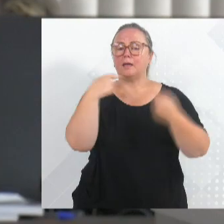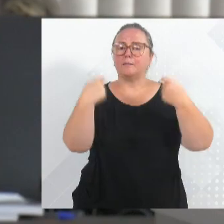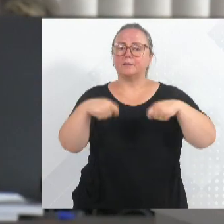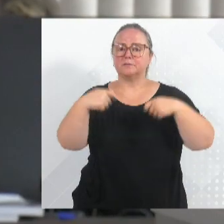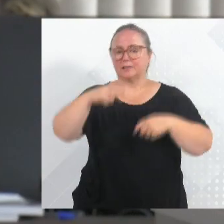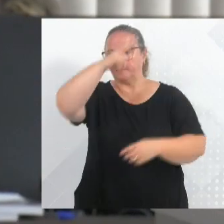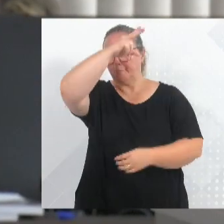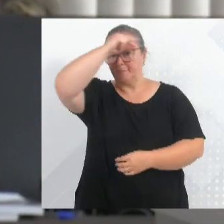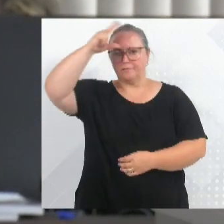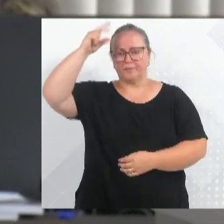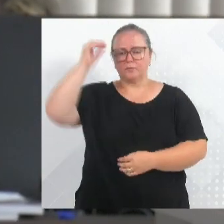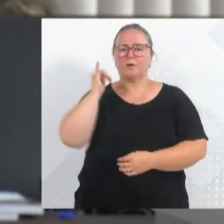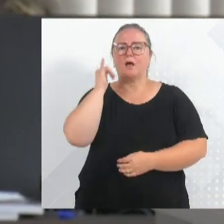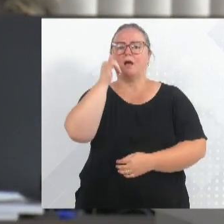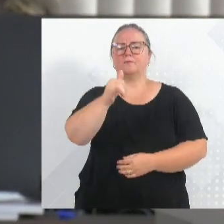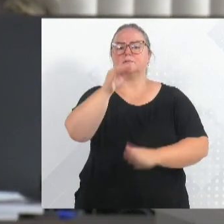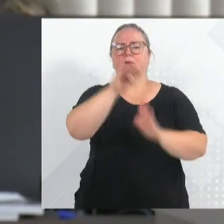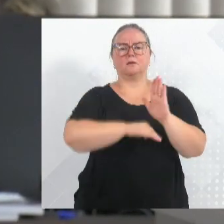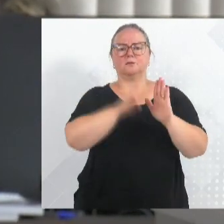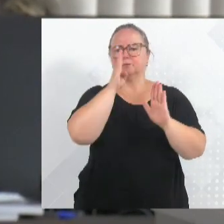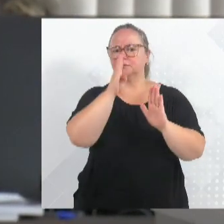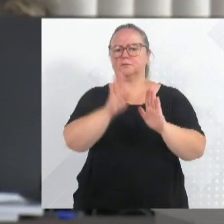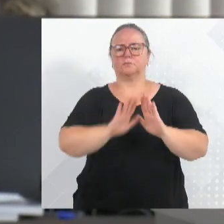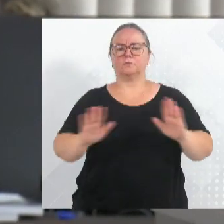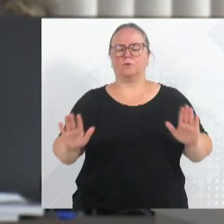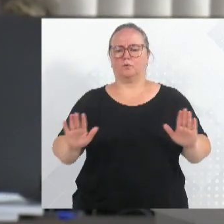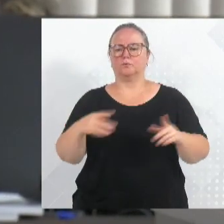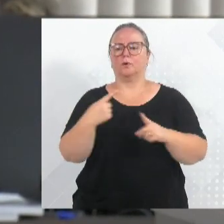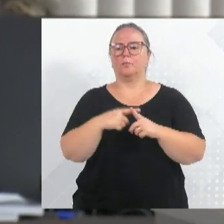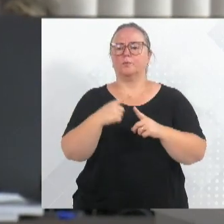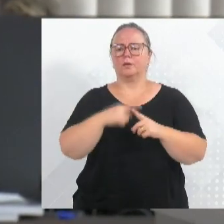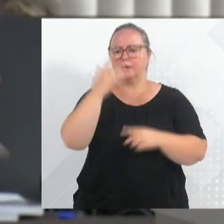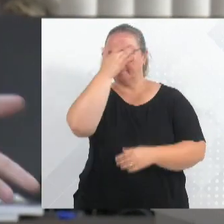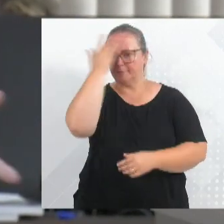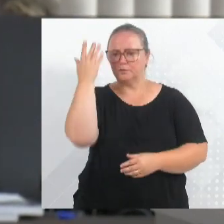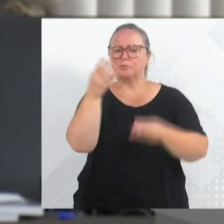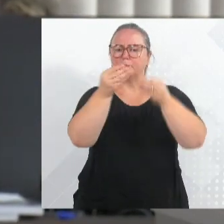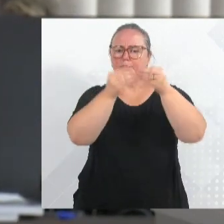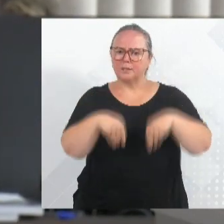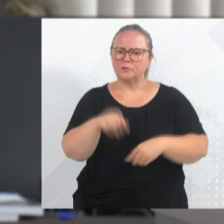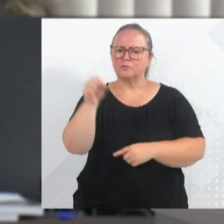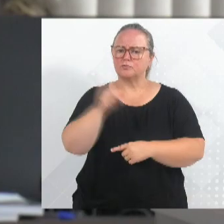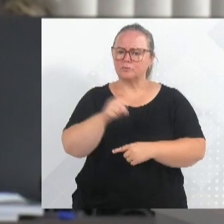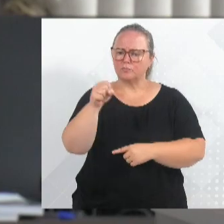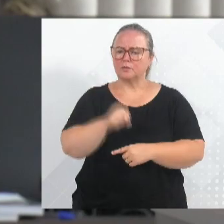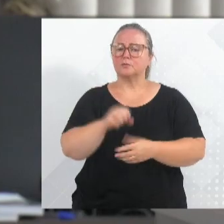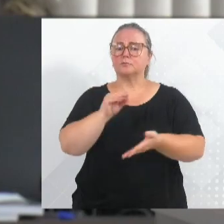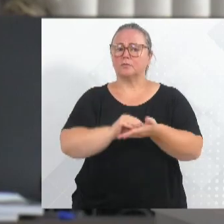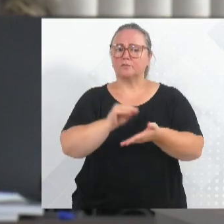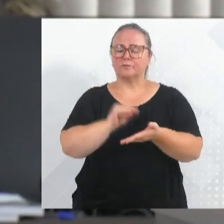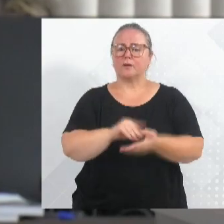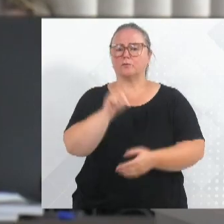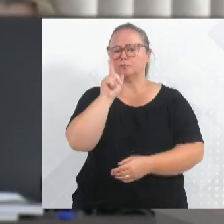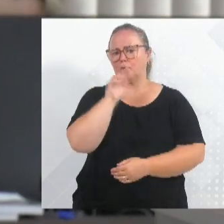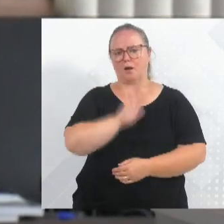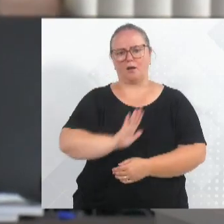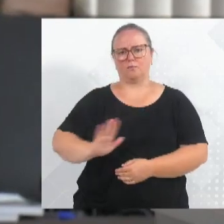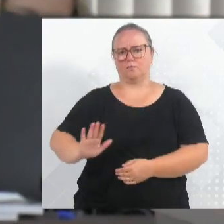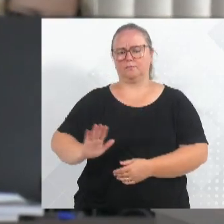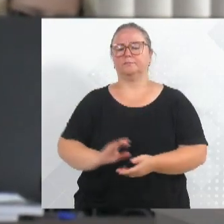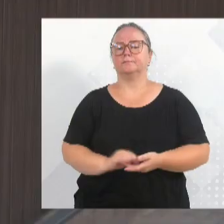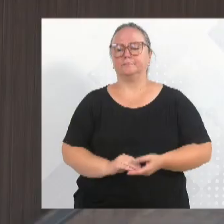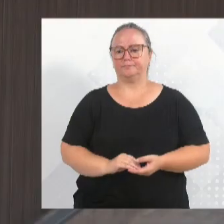cima para baixo e dar esse desconto para esse pessoal que perdeu muita coisa e faltou bastante abastecer a casa.